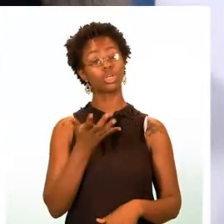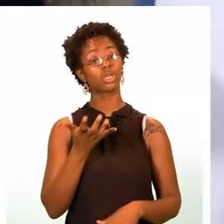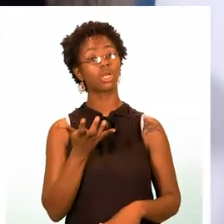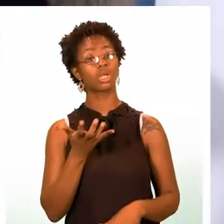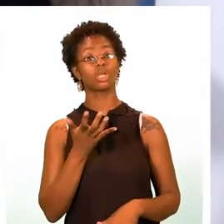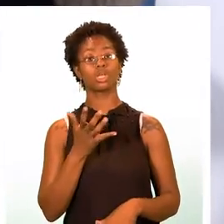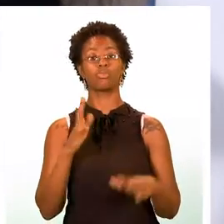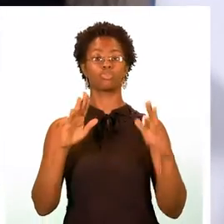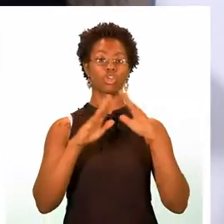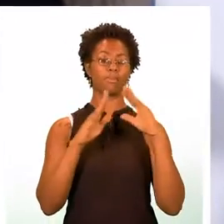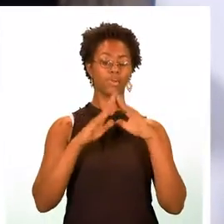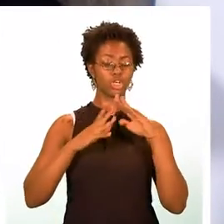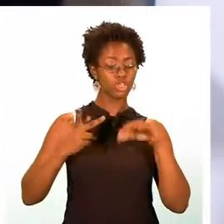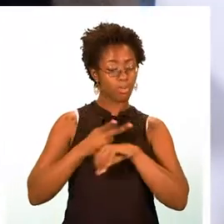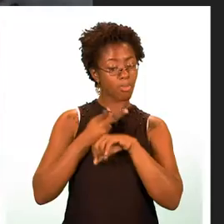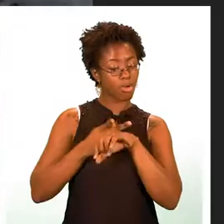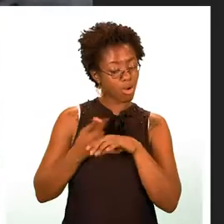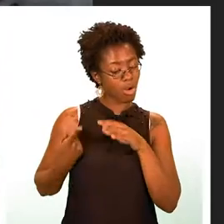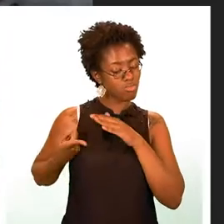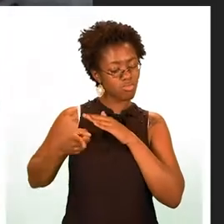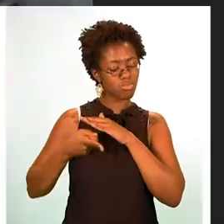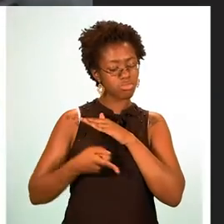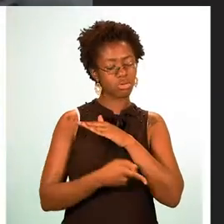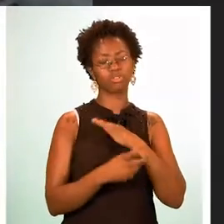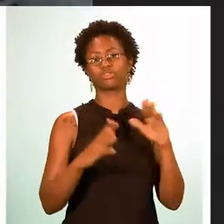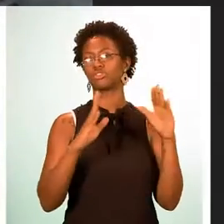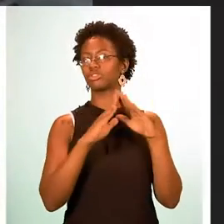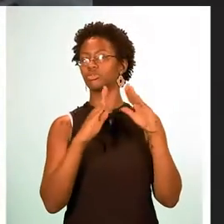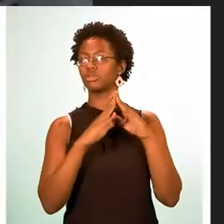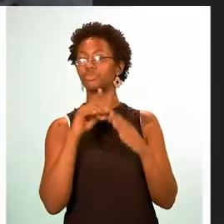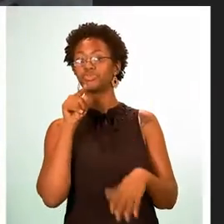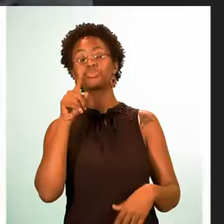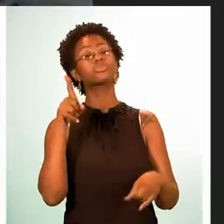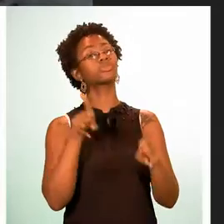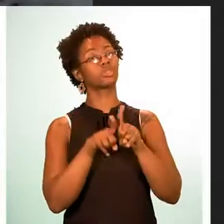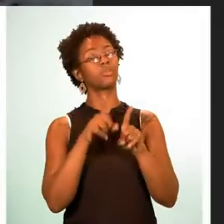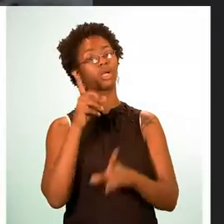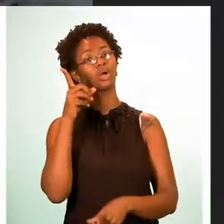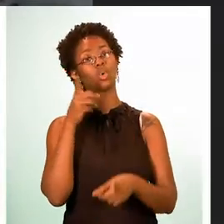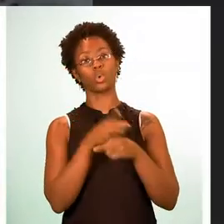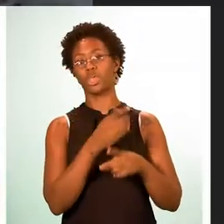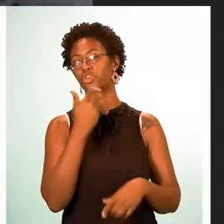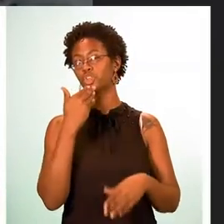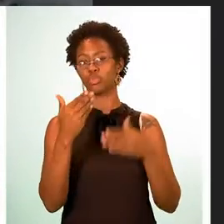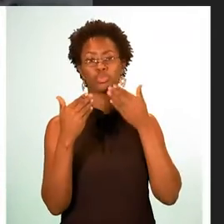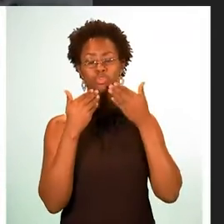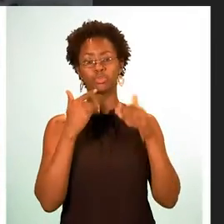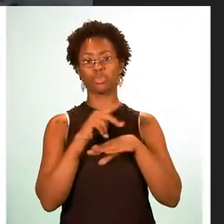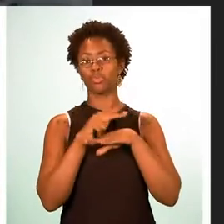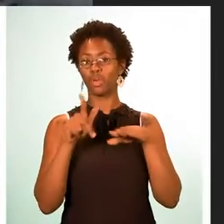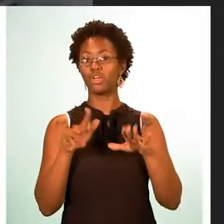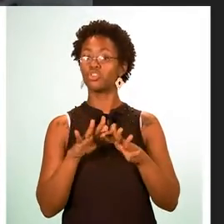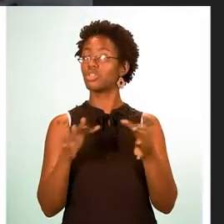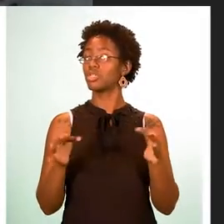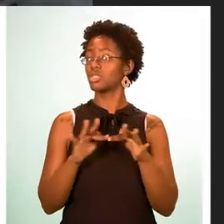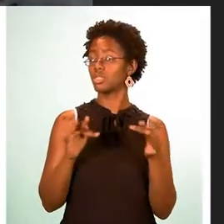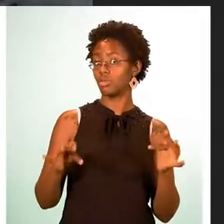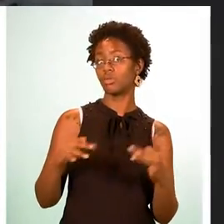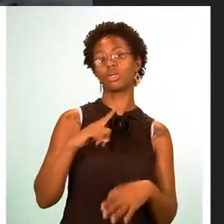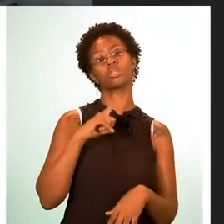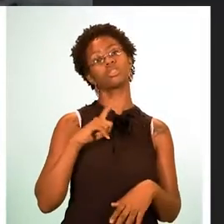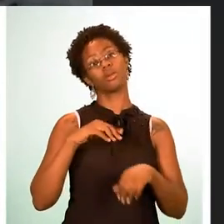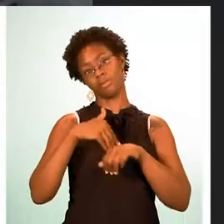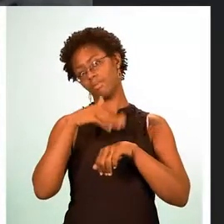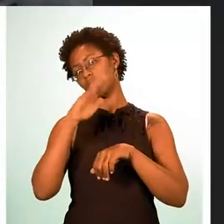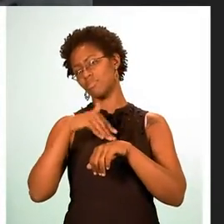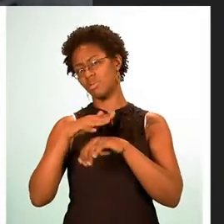busca o diamante nas camadas profundas, você vai encontrando vários tipos. Os mais simples são os que